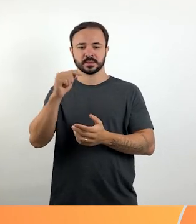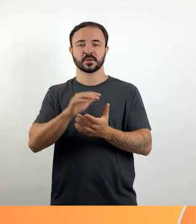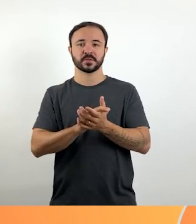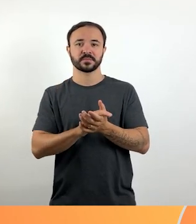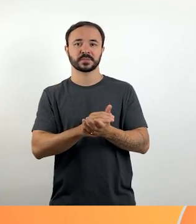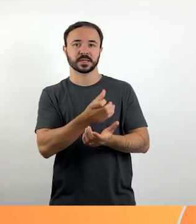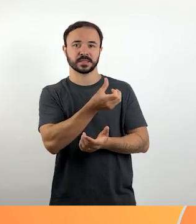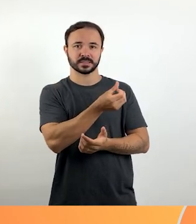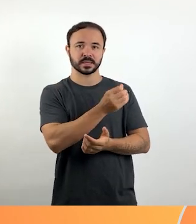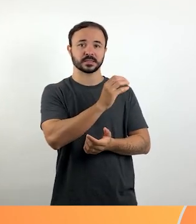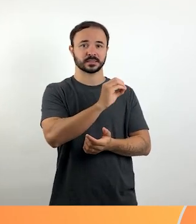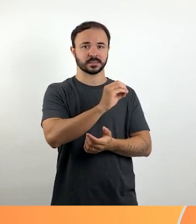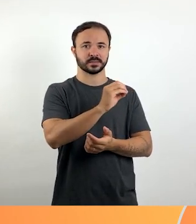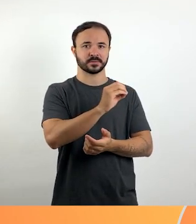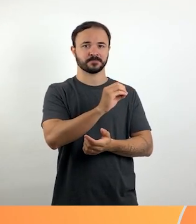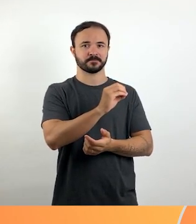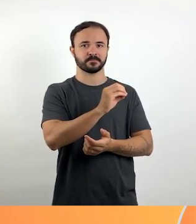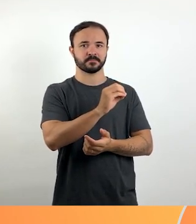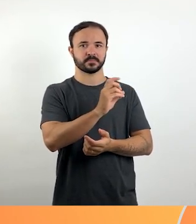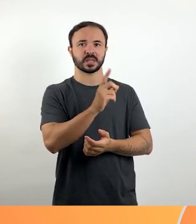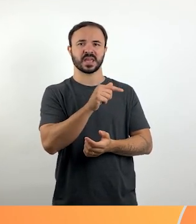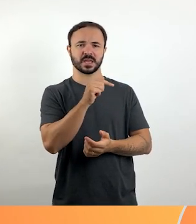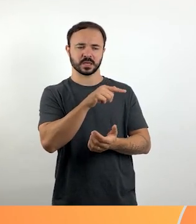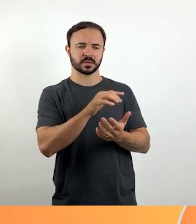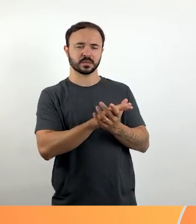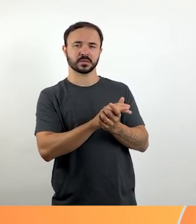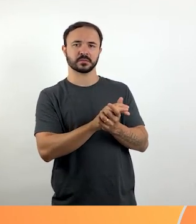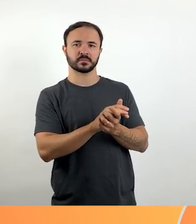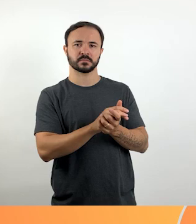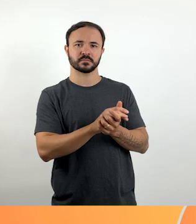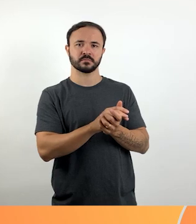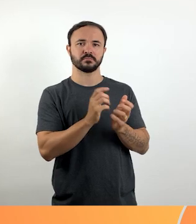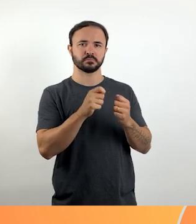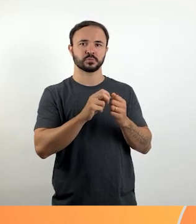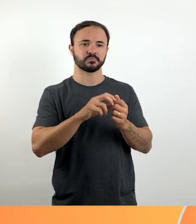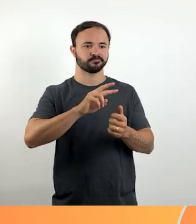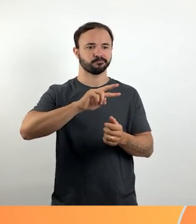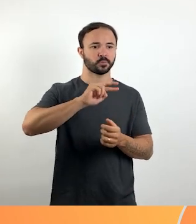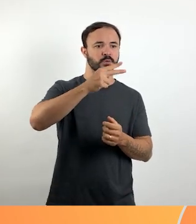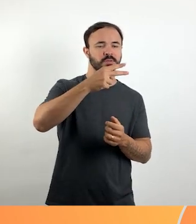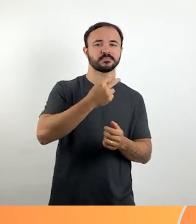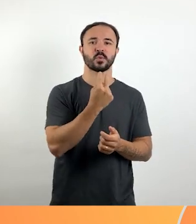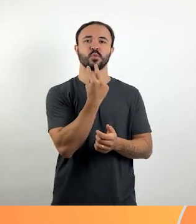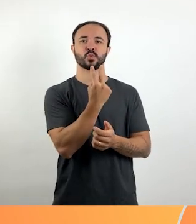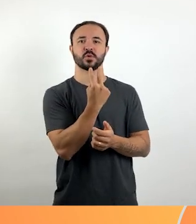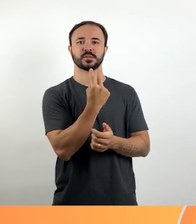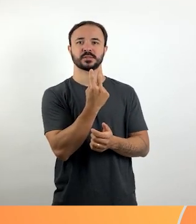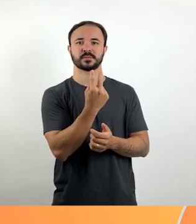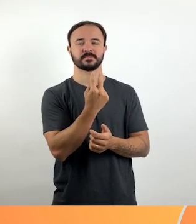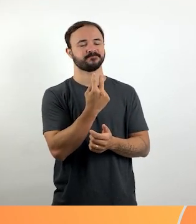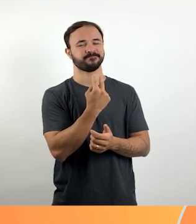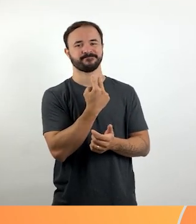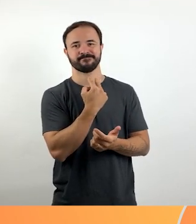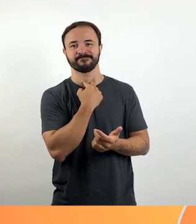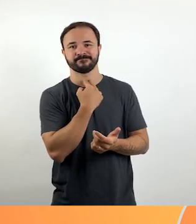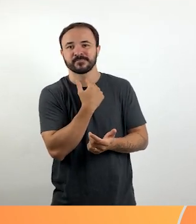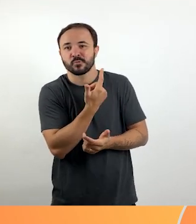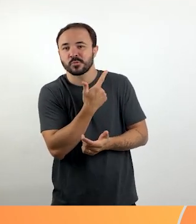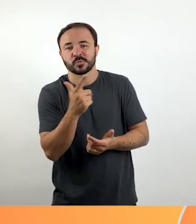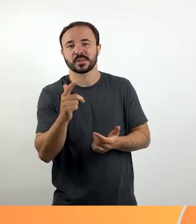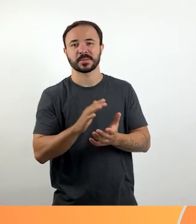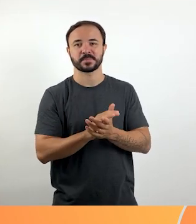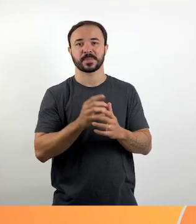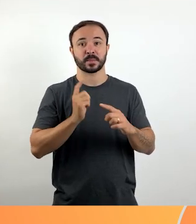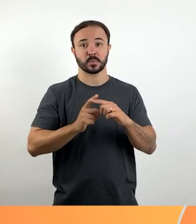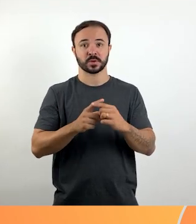60, ele não é um número que dá para a gente escrever por potência de 2, certo? Porque na fatoração a gente já viu, né,